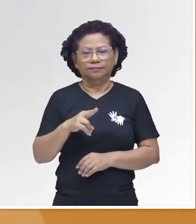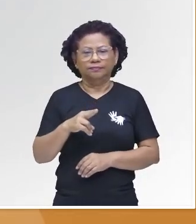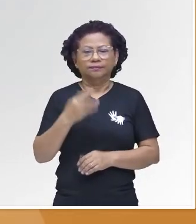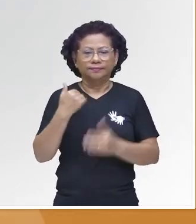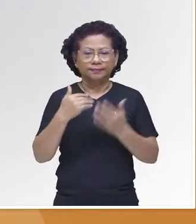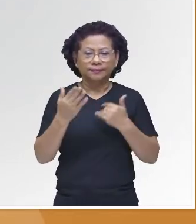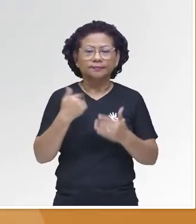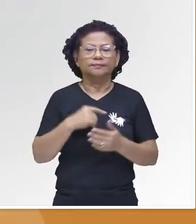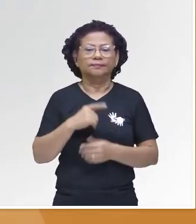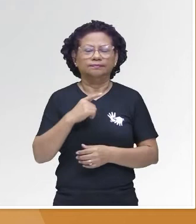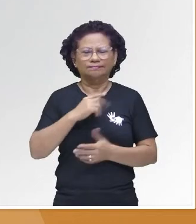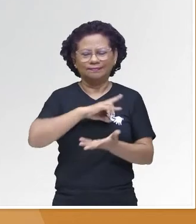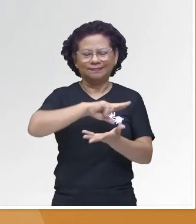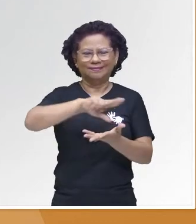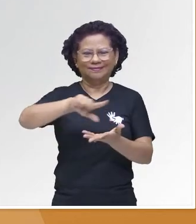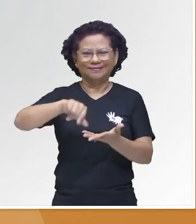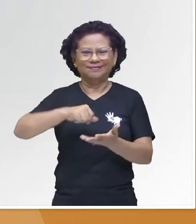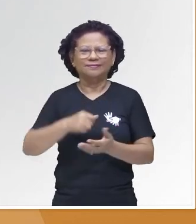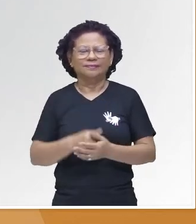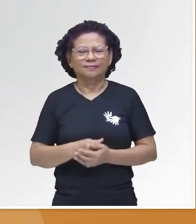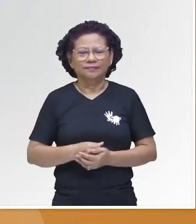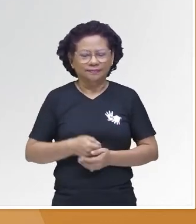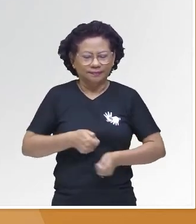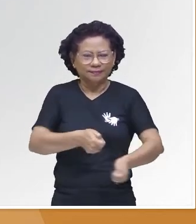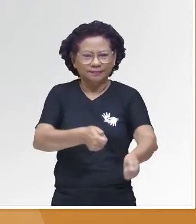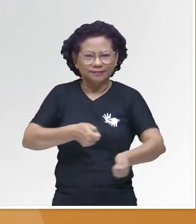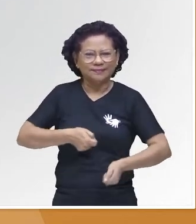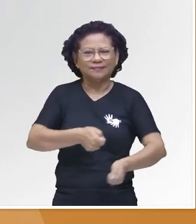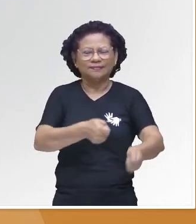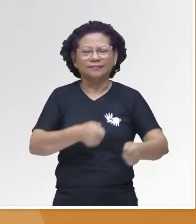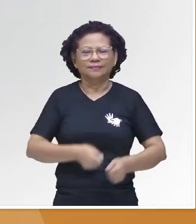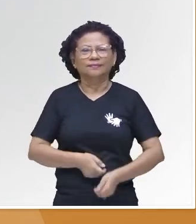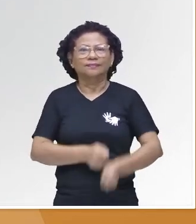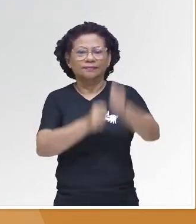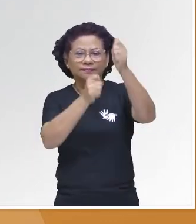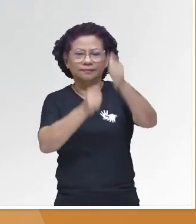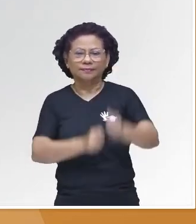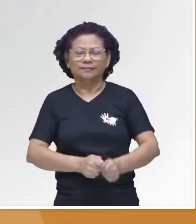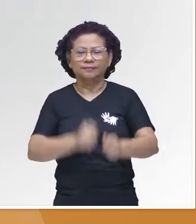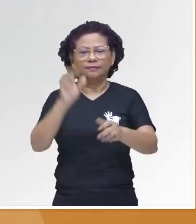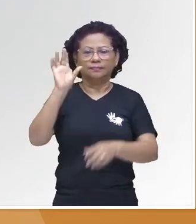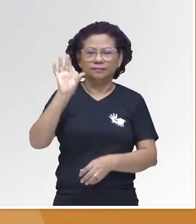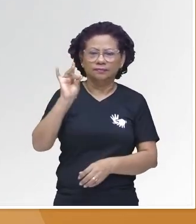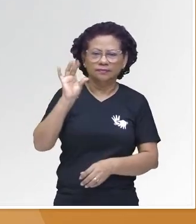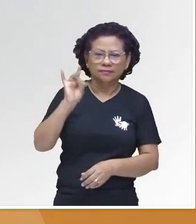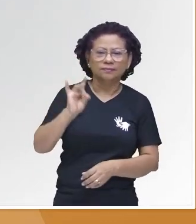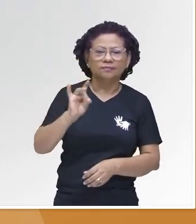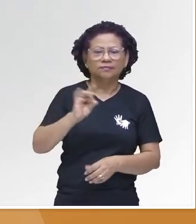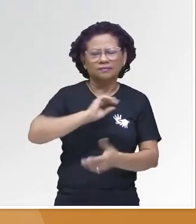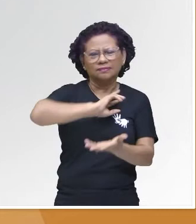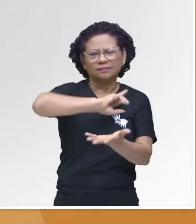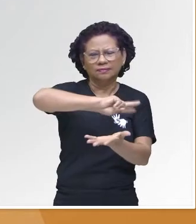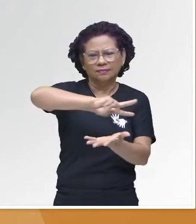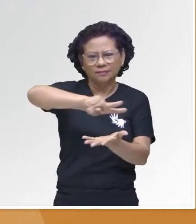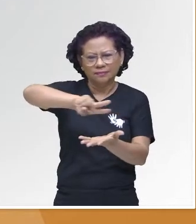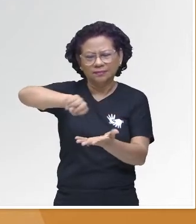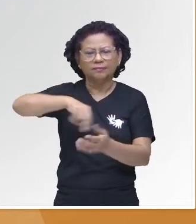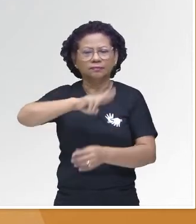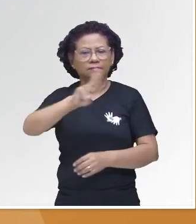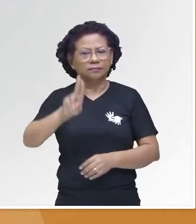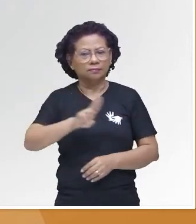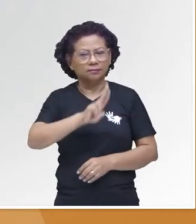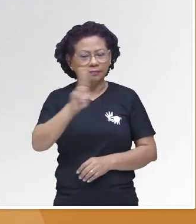inseticidas, fertilizantes, tintas, colas, enfim, tá? Então, isso explica, toda essa